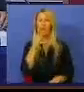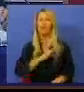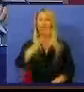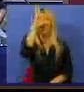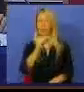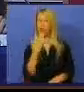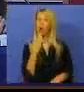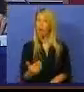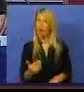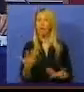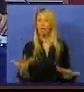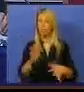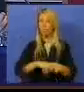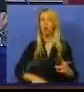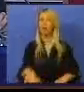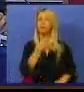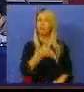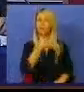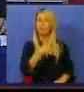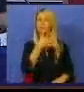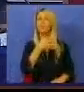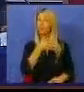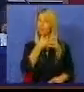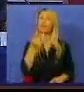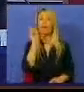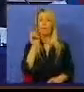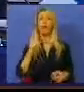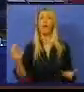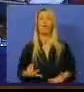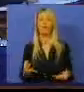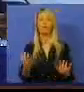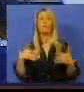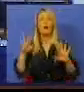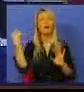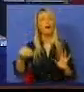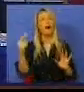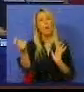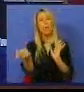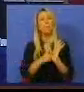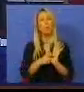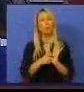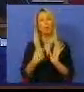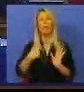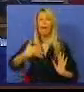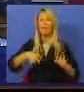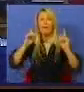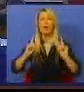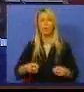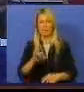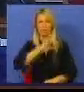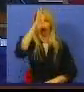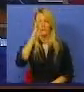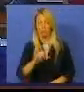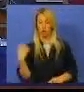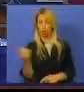Obrigado, antes de mais, pela sua exposição. Penso que foi muito útil, Sr. Ministro. Mas há um ponto sobre o qual eu queria começar, Sr. Ministro. Nós estamos